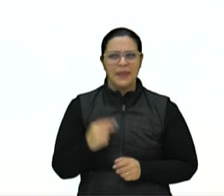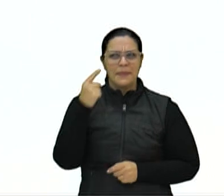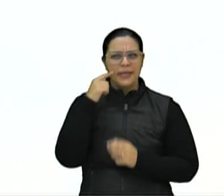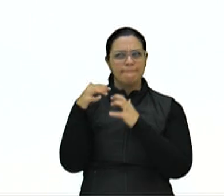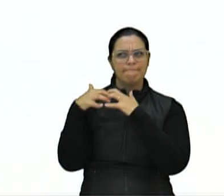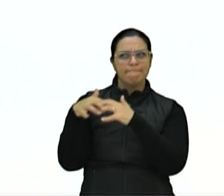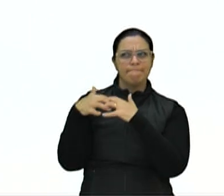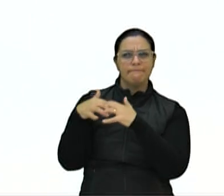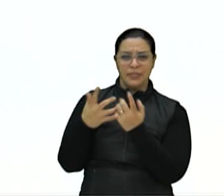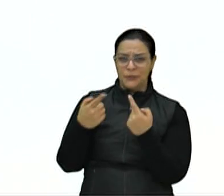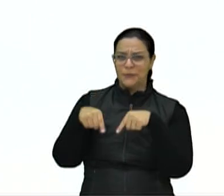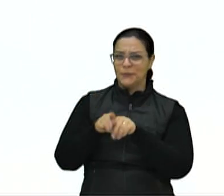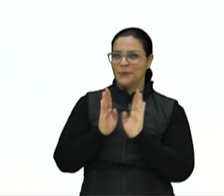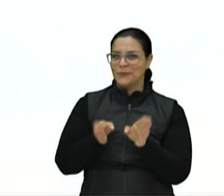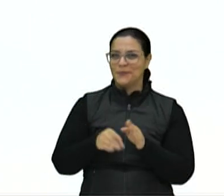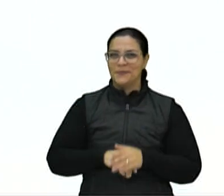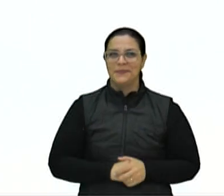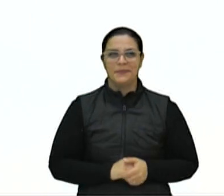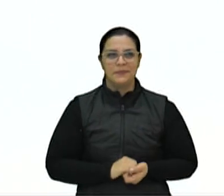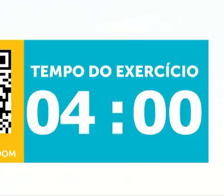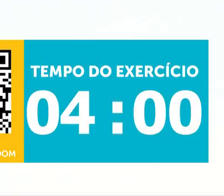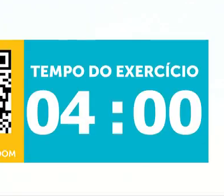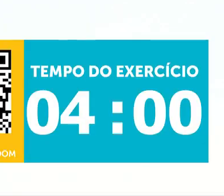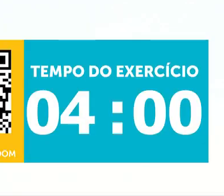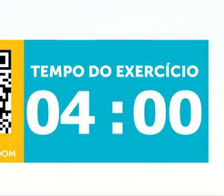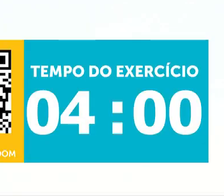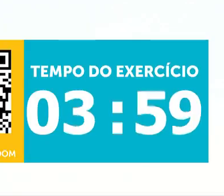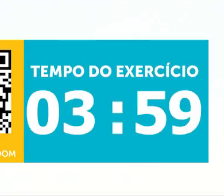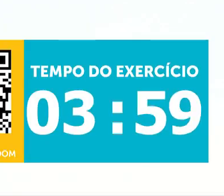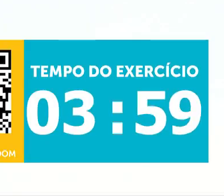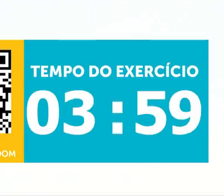Pensem em alguns minutos e logo retornaremos.